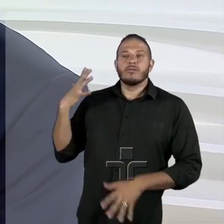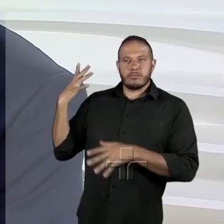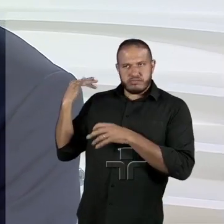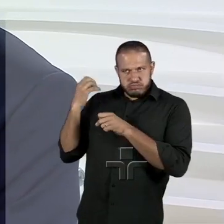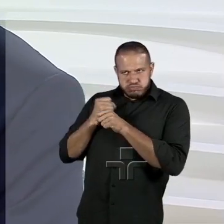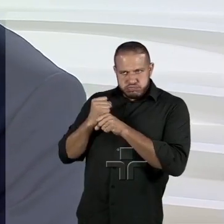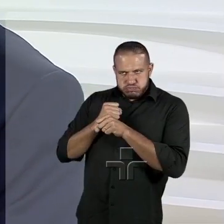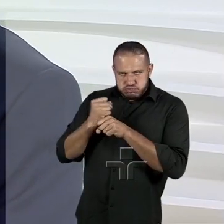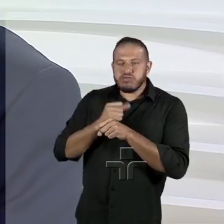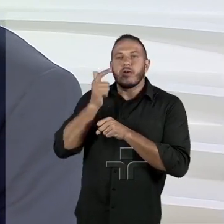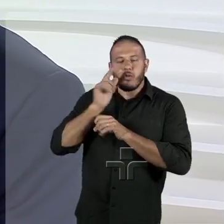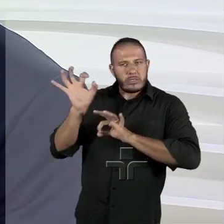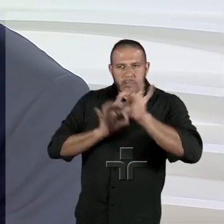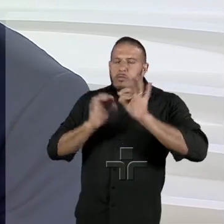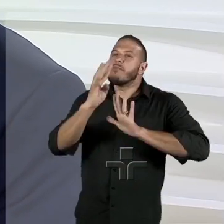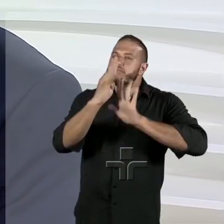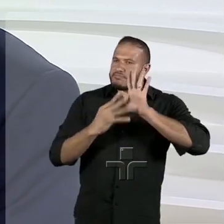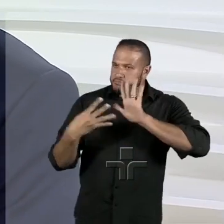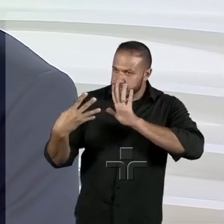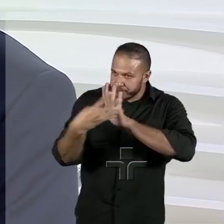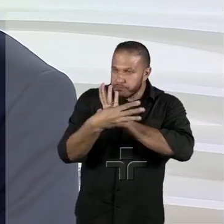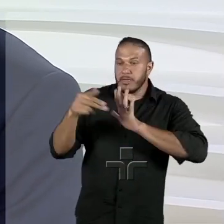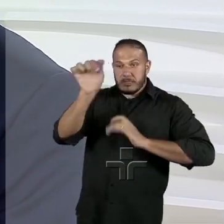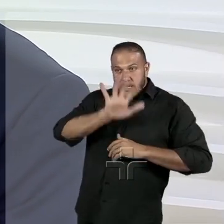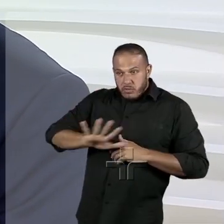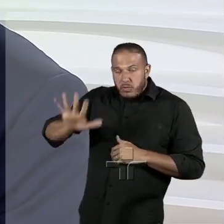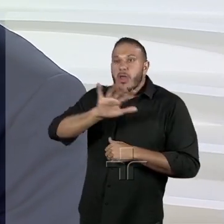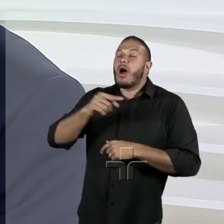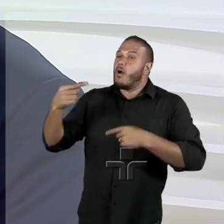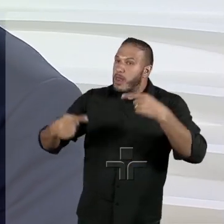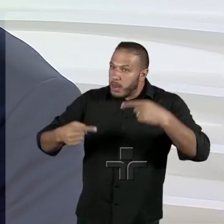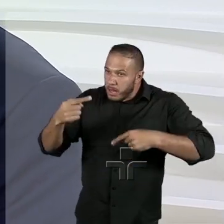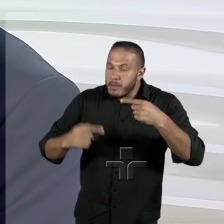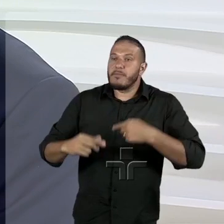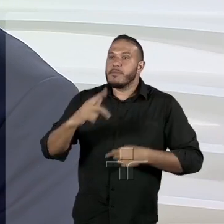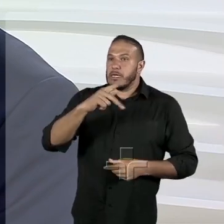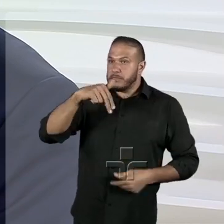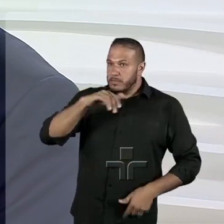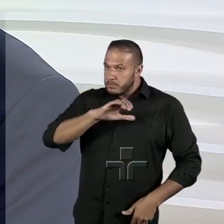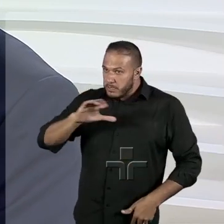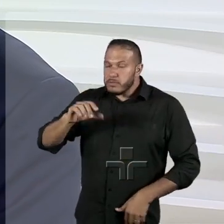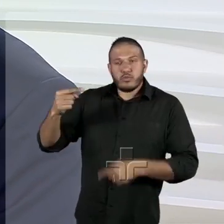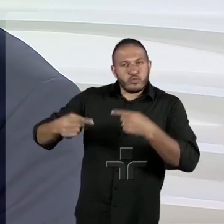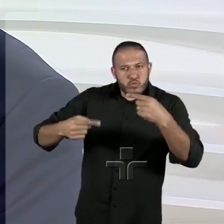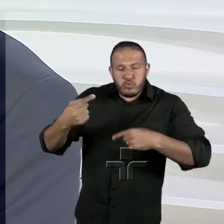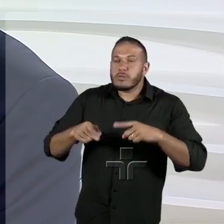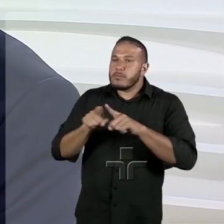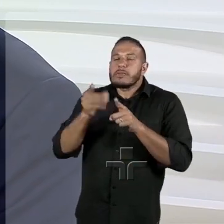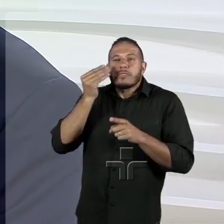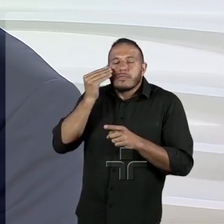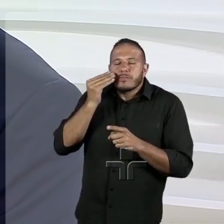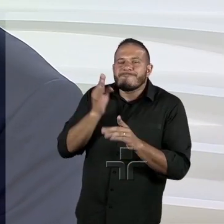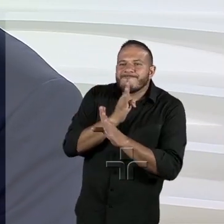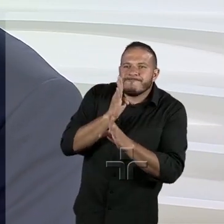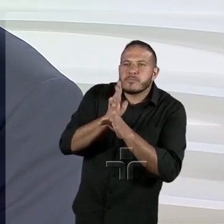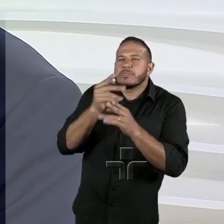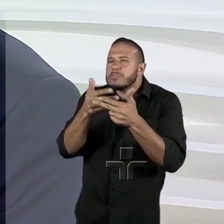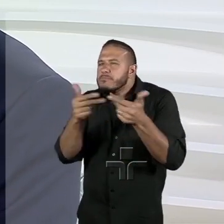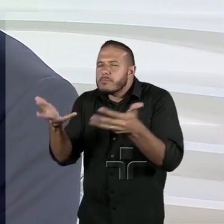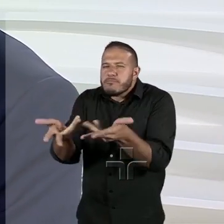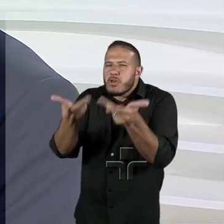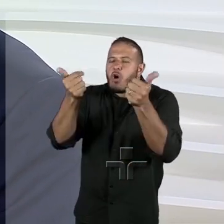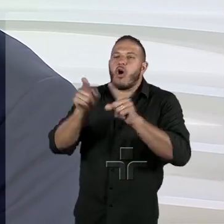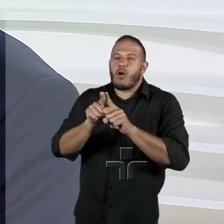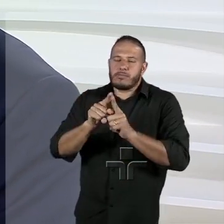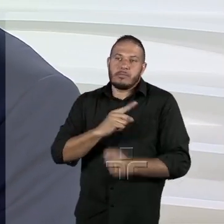construiu uma base nacional comum curricular, discute formação de professores, está buscando encontrar alguns caminhos para o ensino médio, que é um